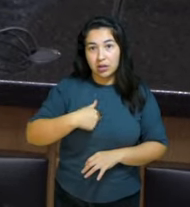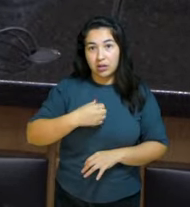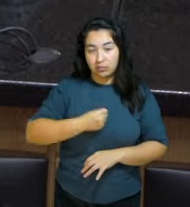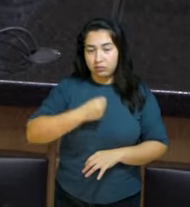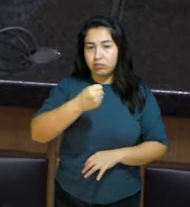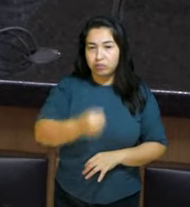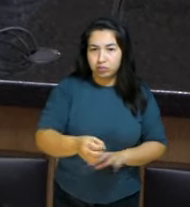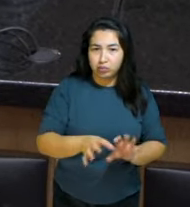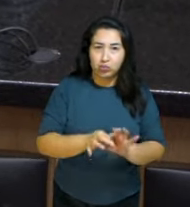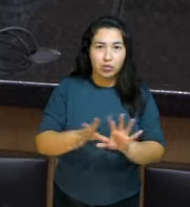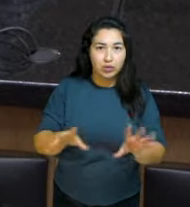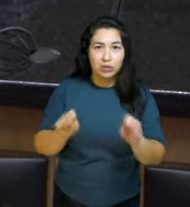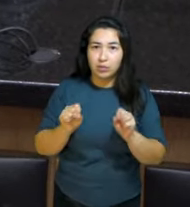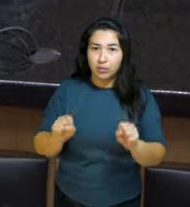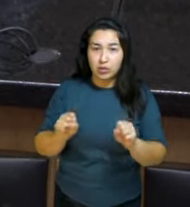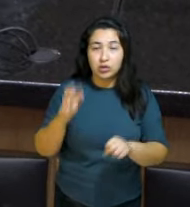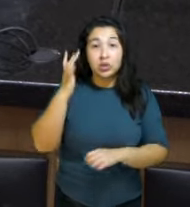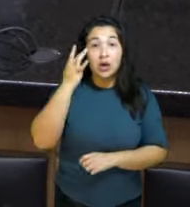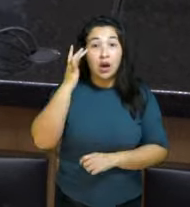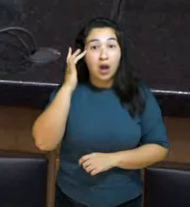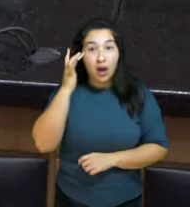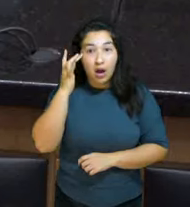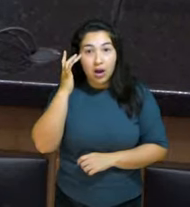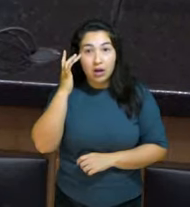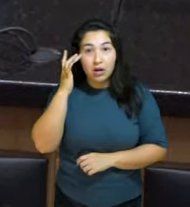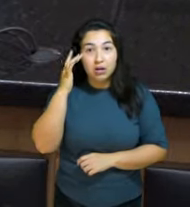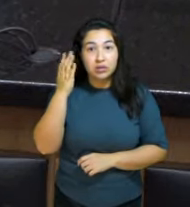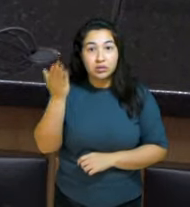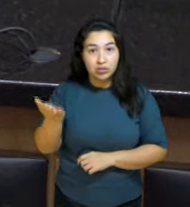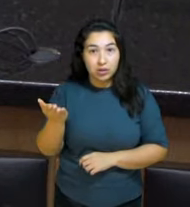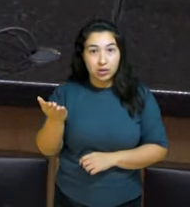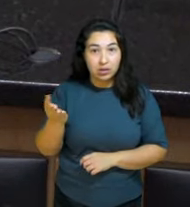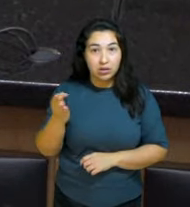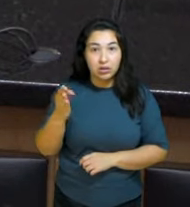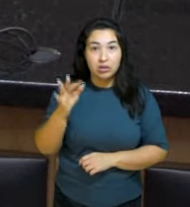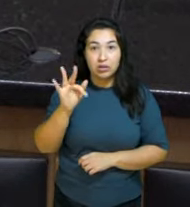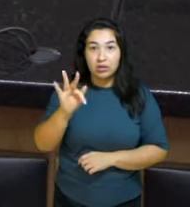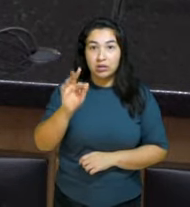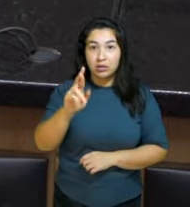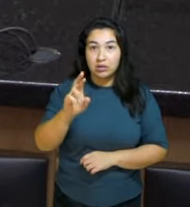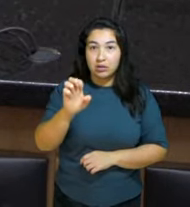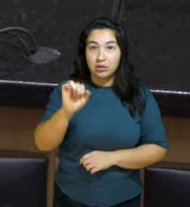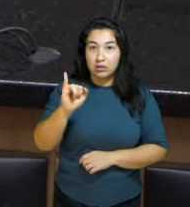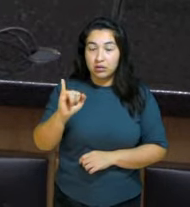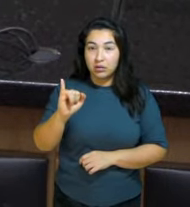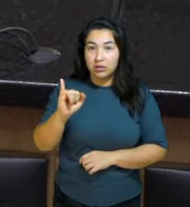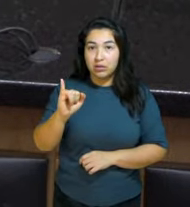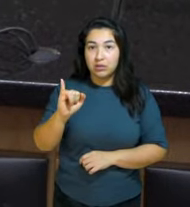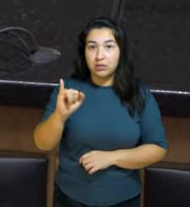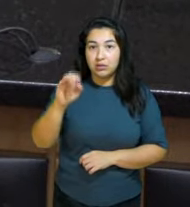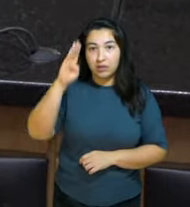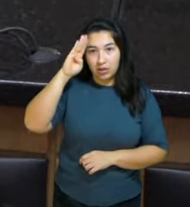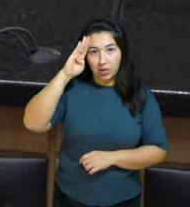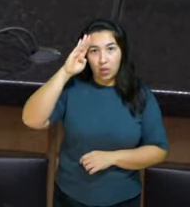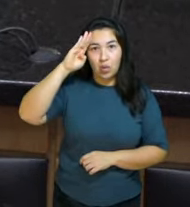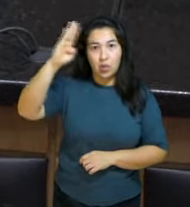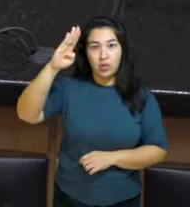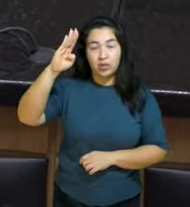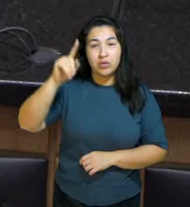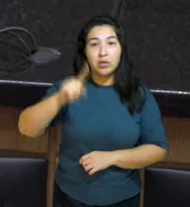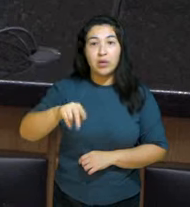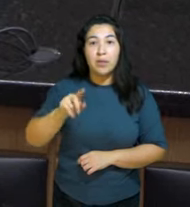disposição. Eu acho que o coronel Freiberg, a gente tem que levar essa frase, as